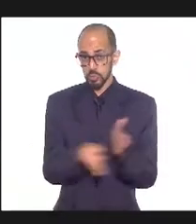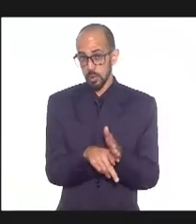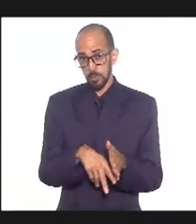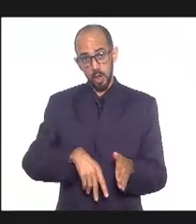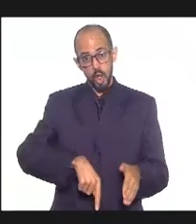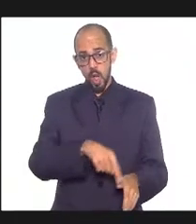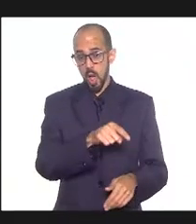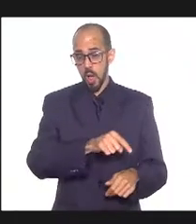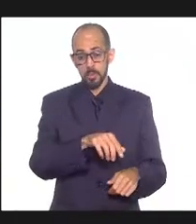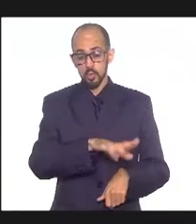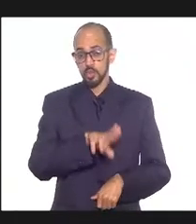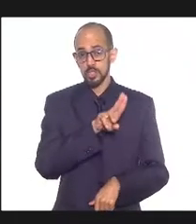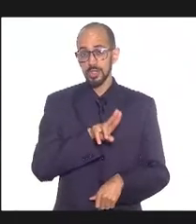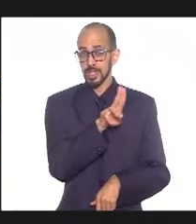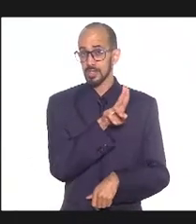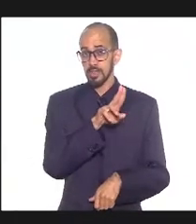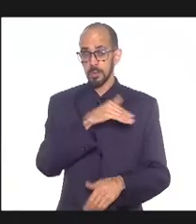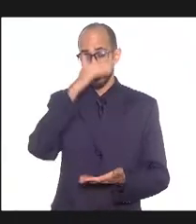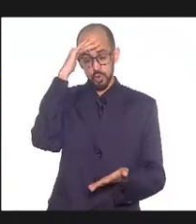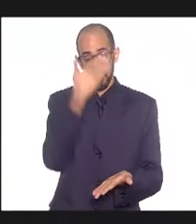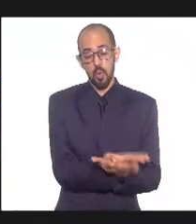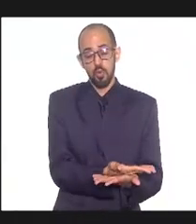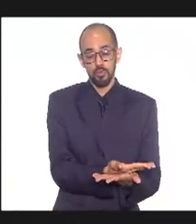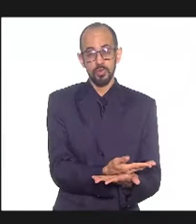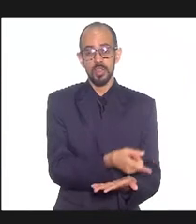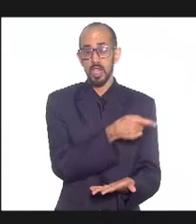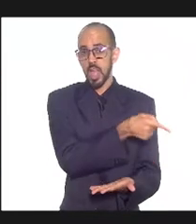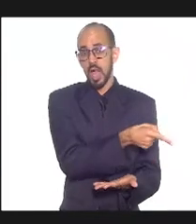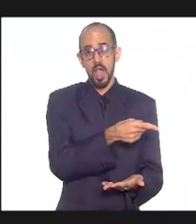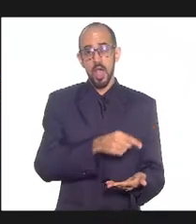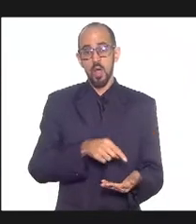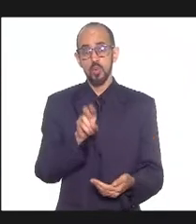dar uma maior confiabilidade para aquele consumo de gás,